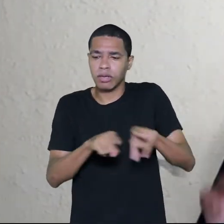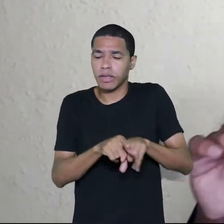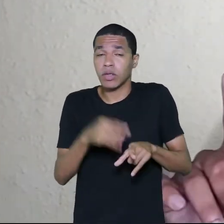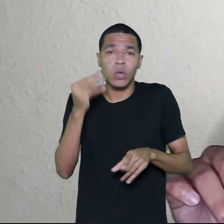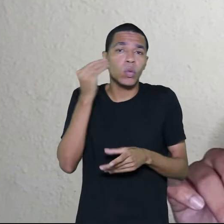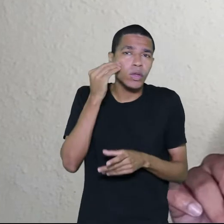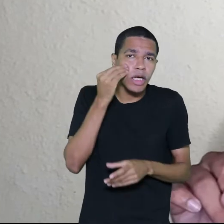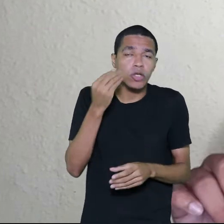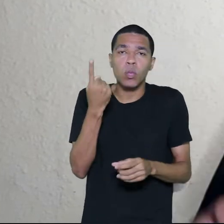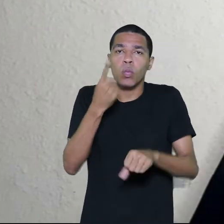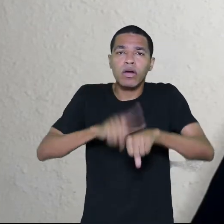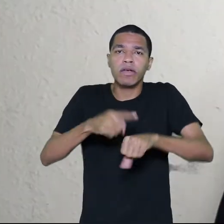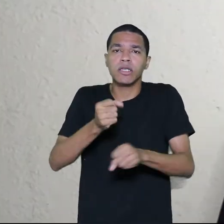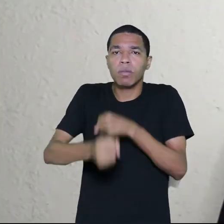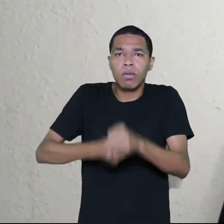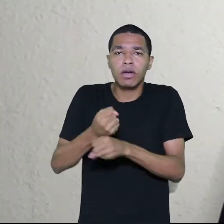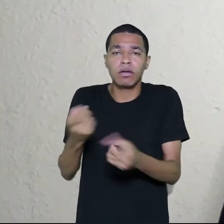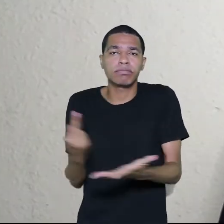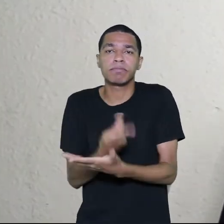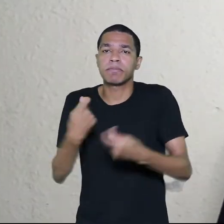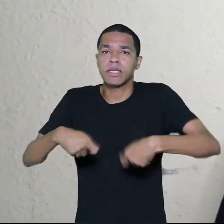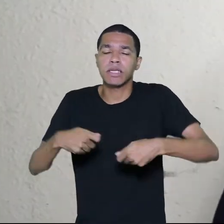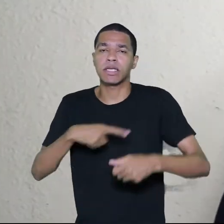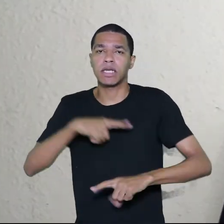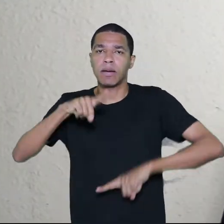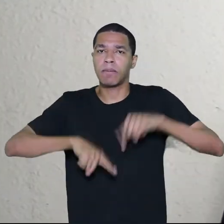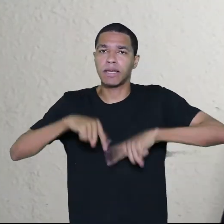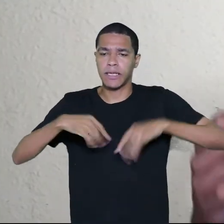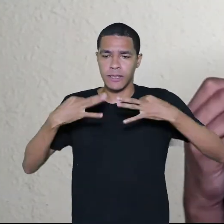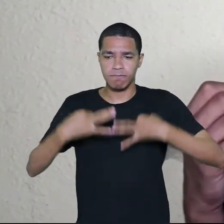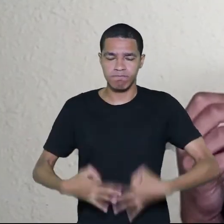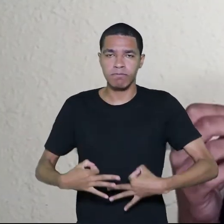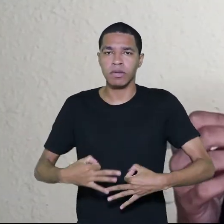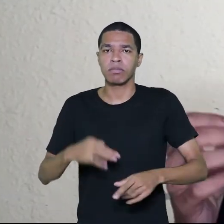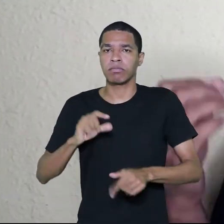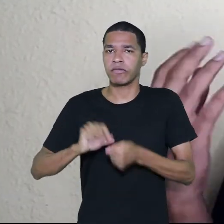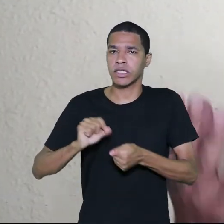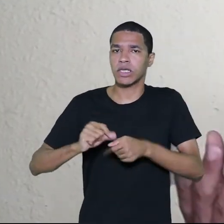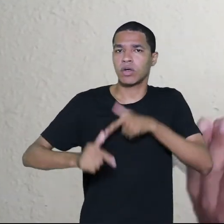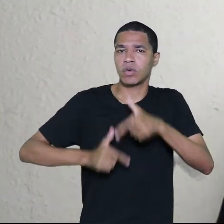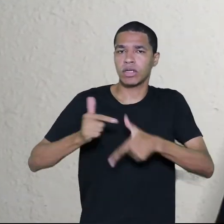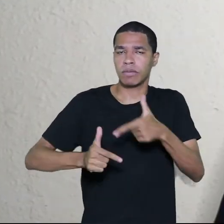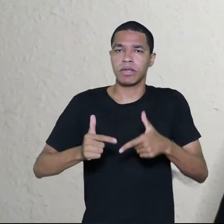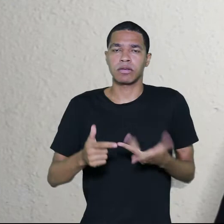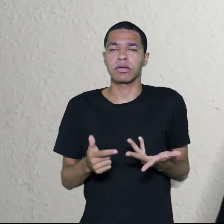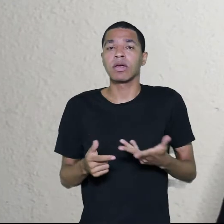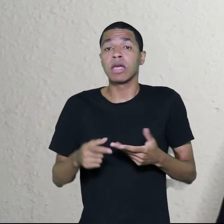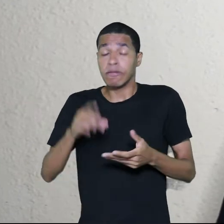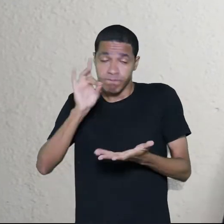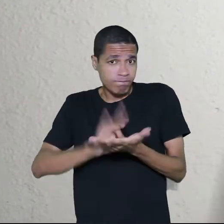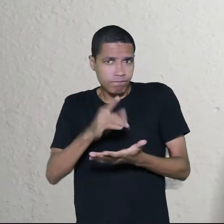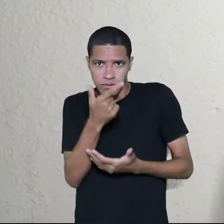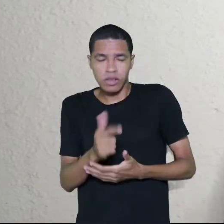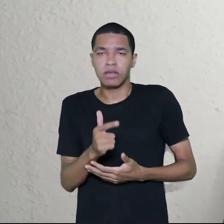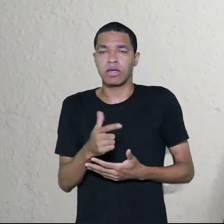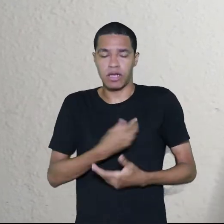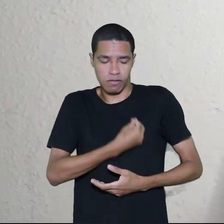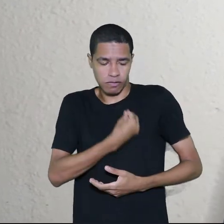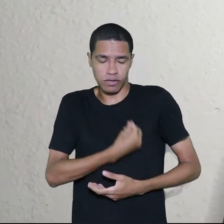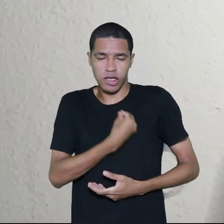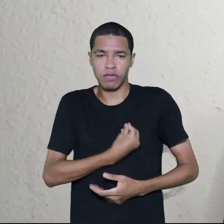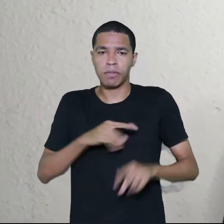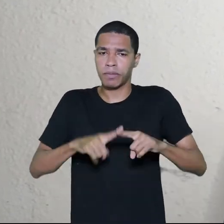ocorrer uma vez por ano. O uso de equipamentos e de ferramentas para funções que não são as suas reais funções também é algo